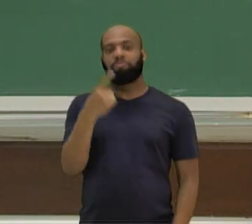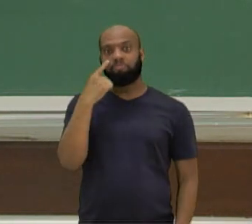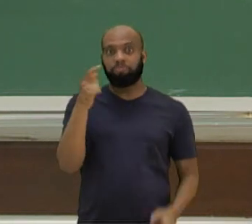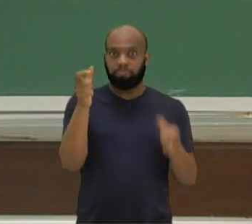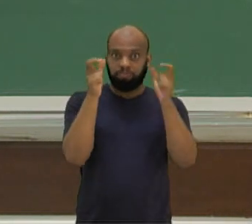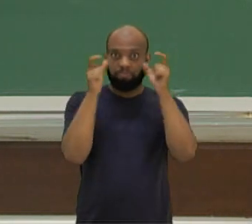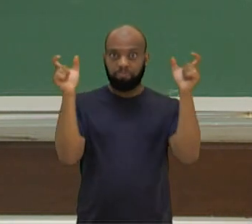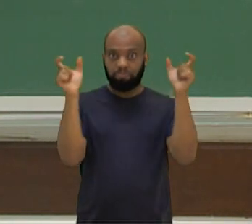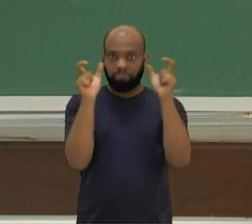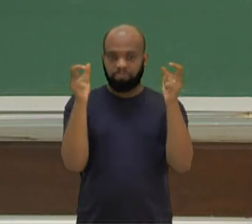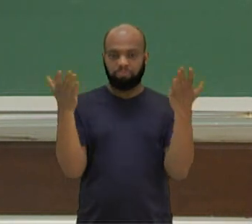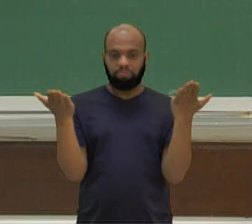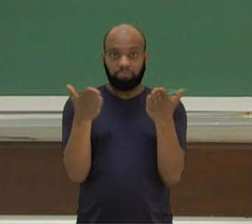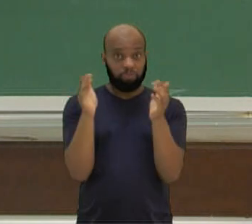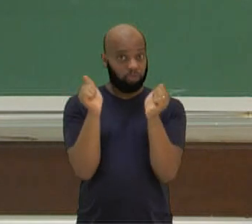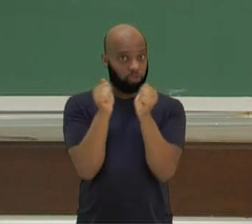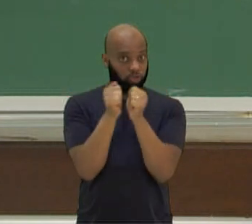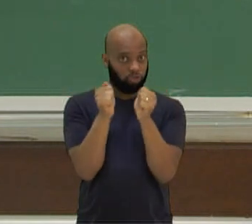prestar atenção,